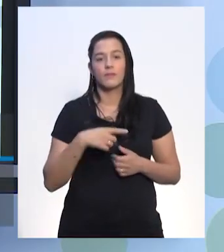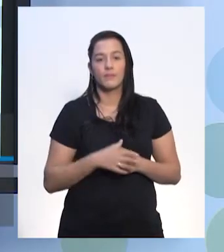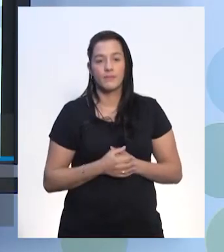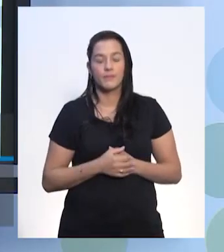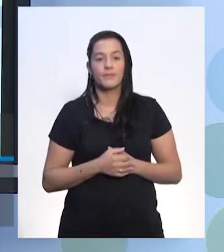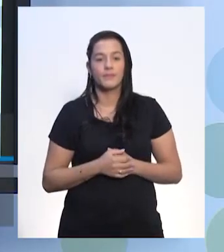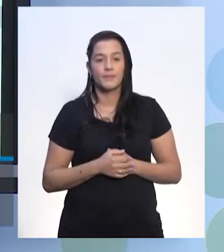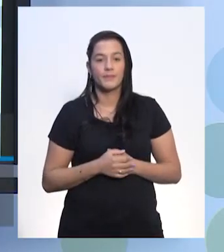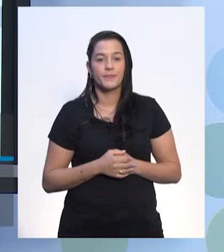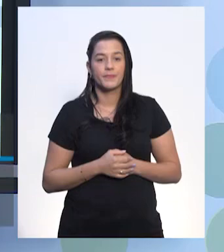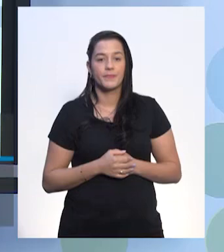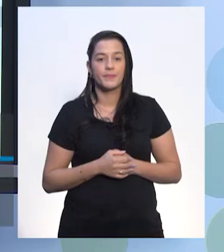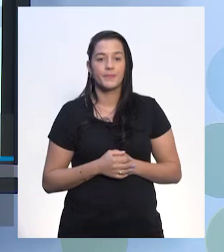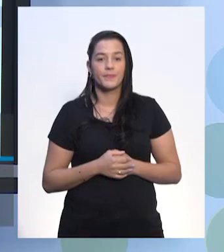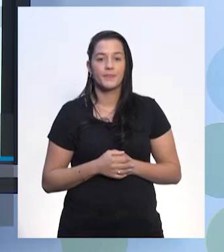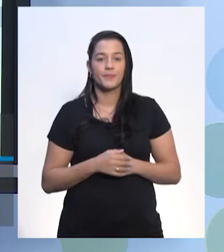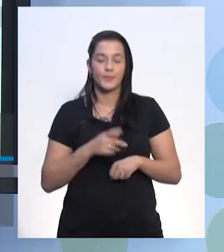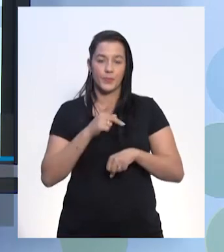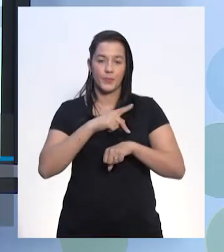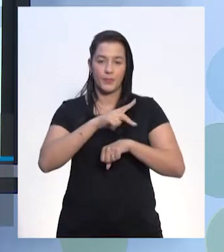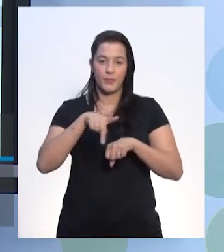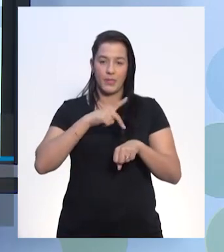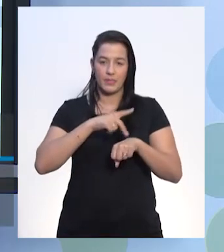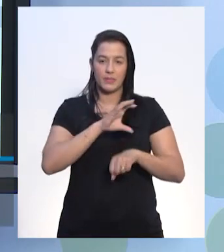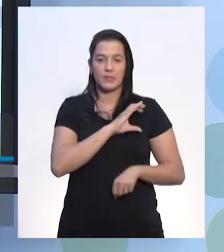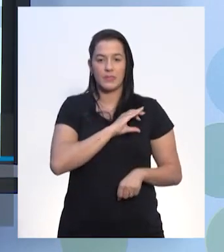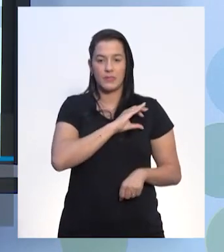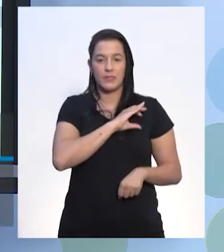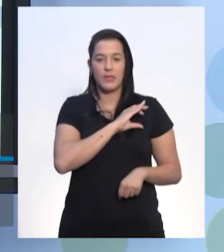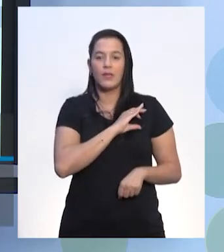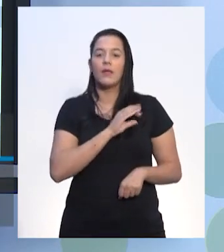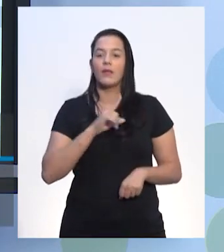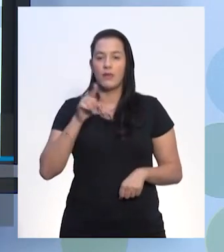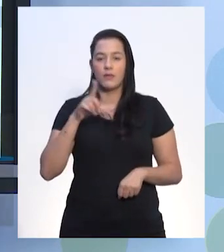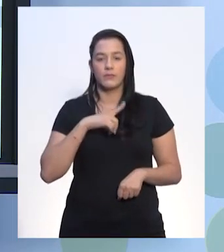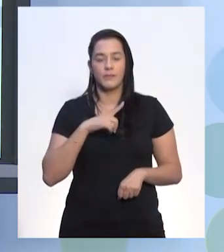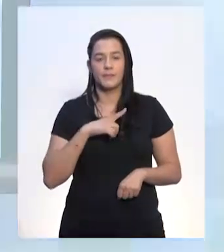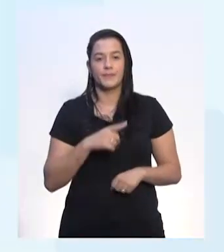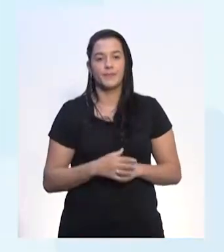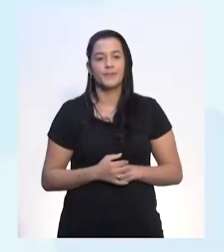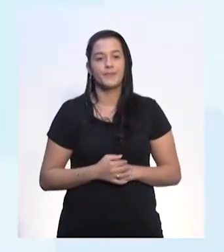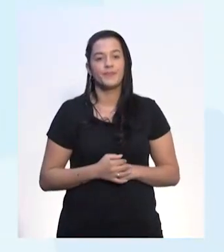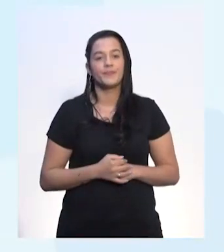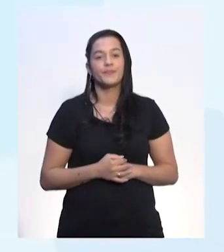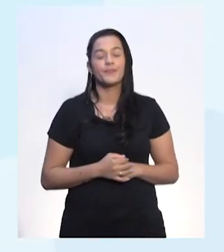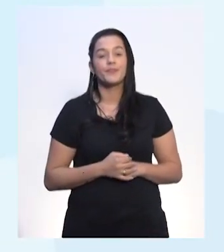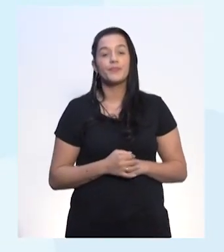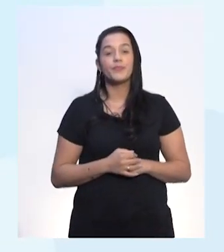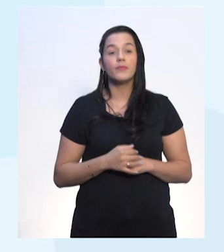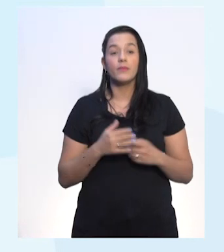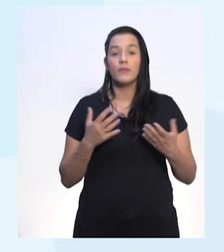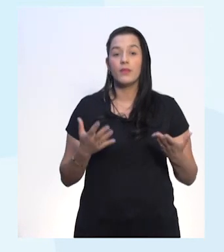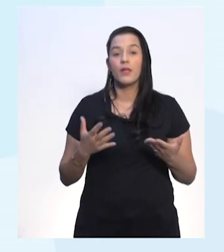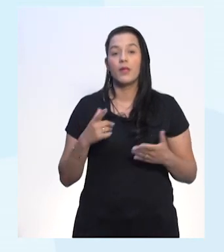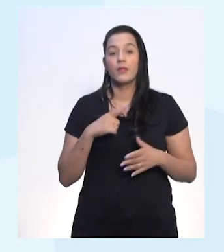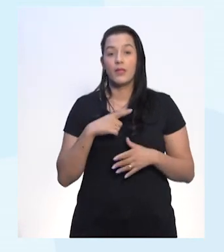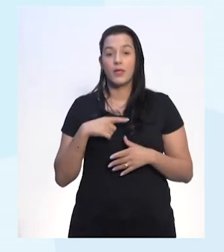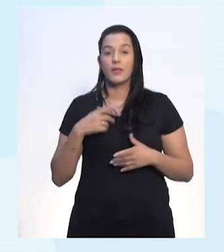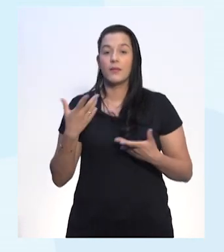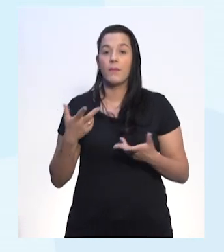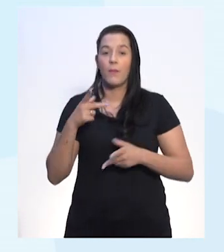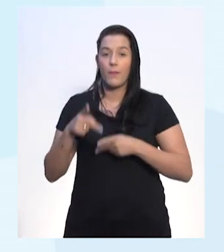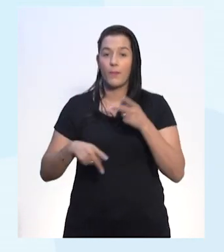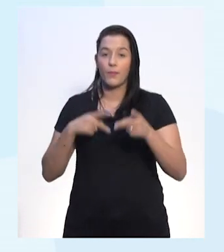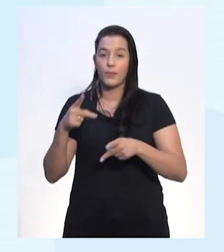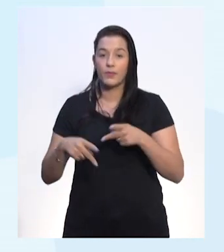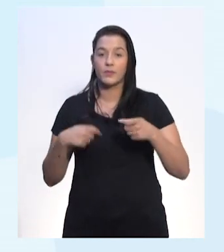Canadá bacana. tem. E a participação da população nessa história? Quais as ações da população